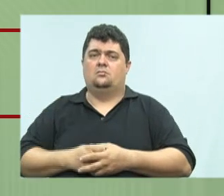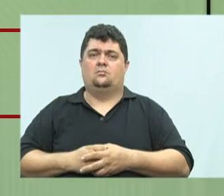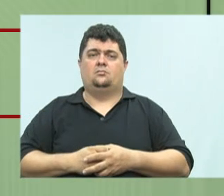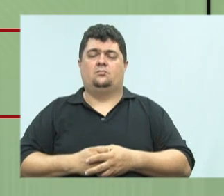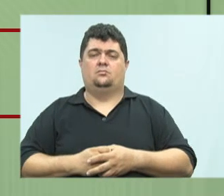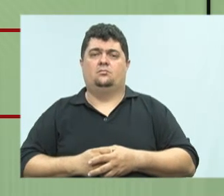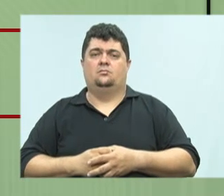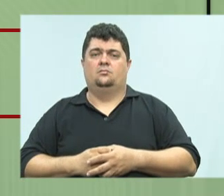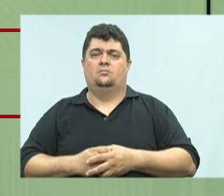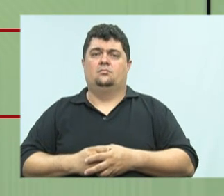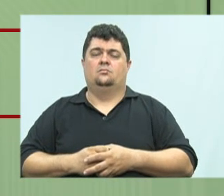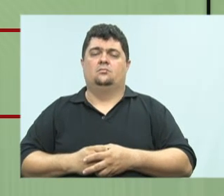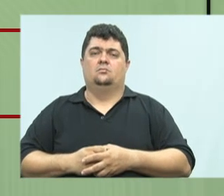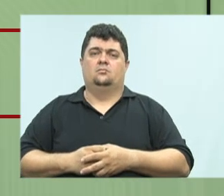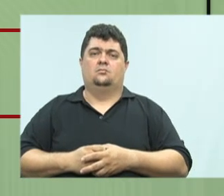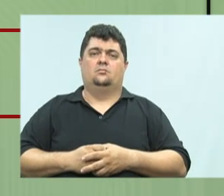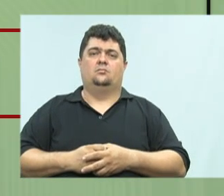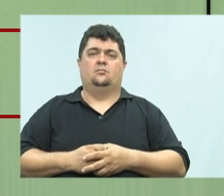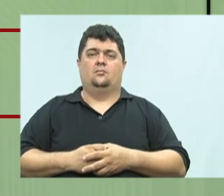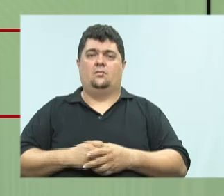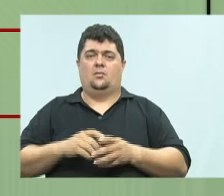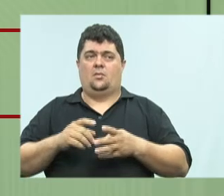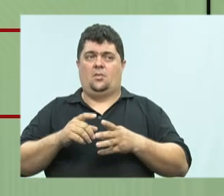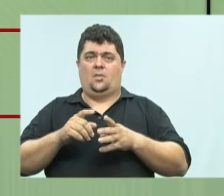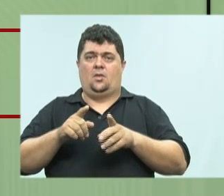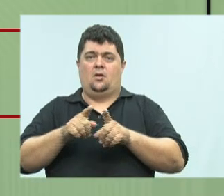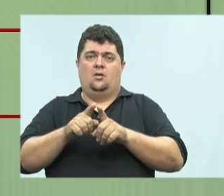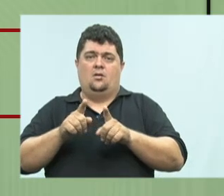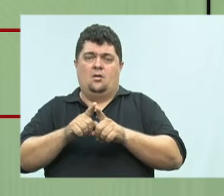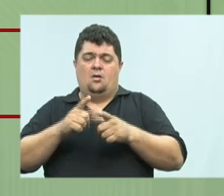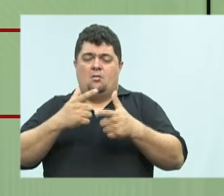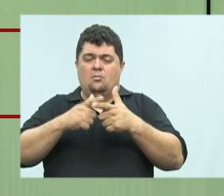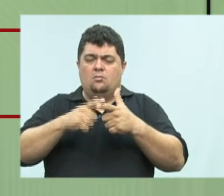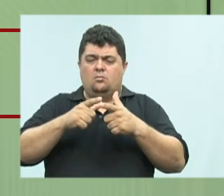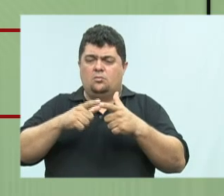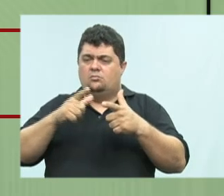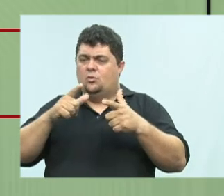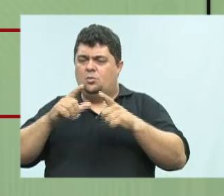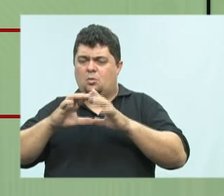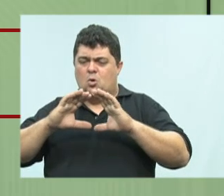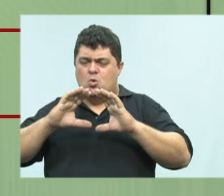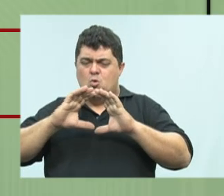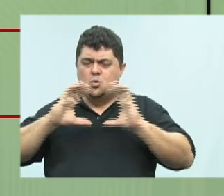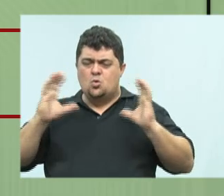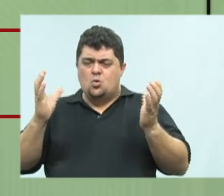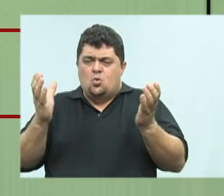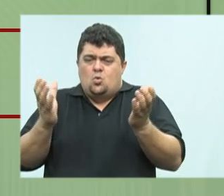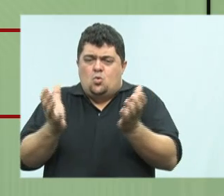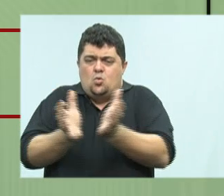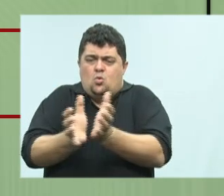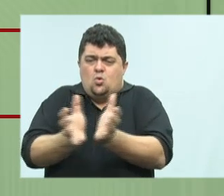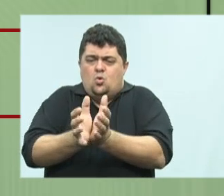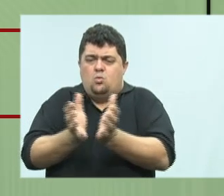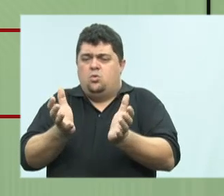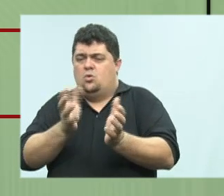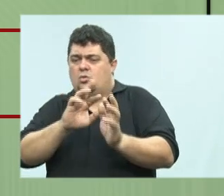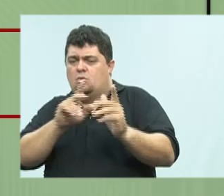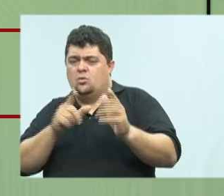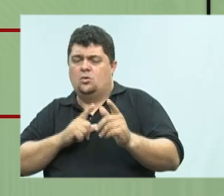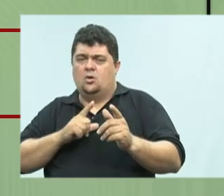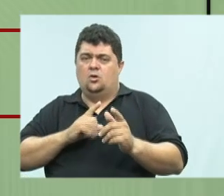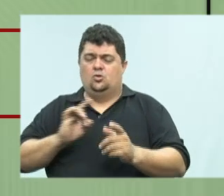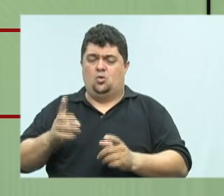experiência, realidade. É uma resolução de um problema coletivo. Observe que ele é coletivo, né, ele não